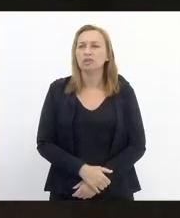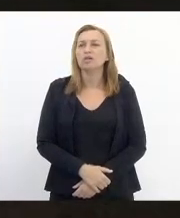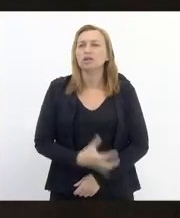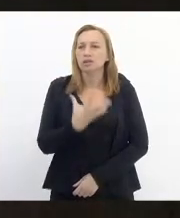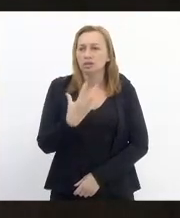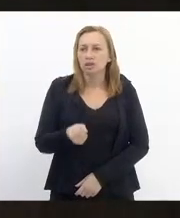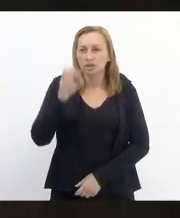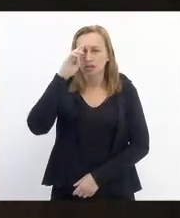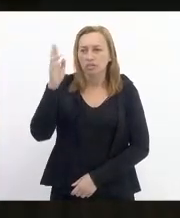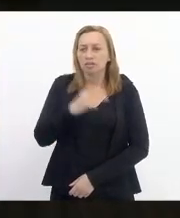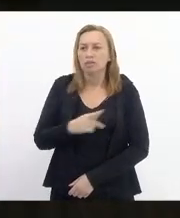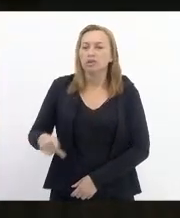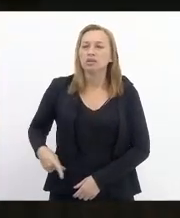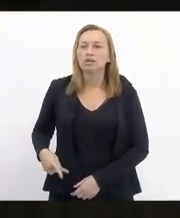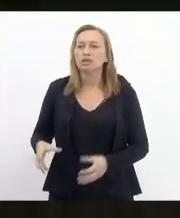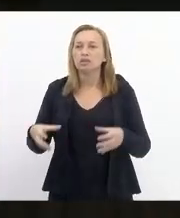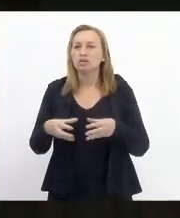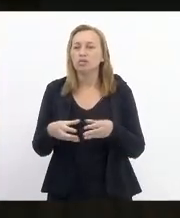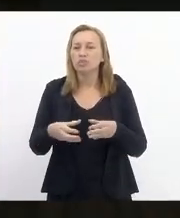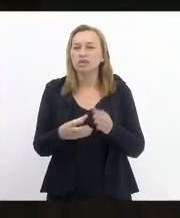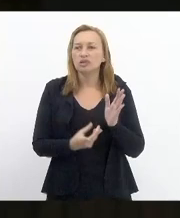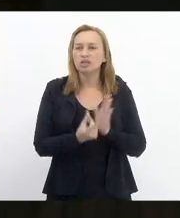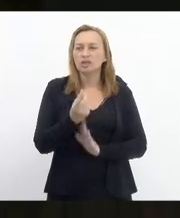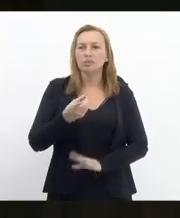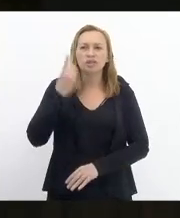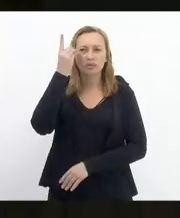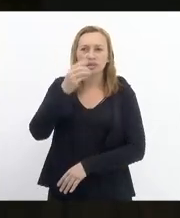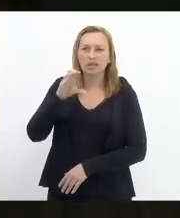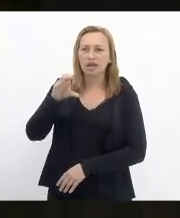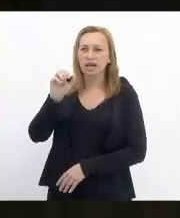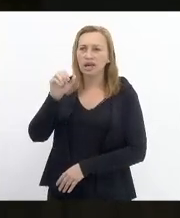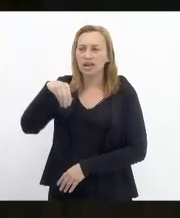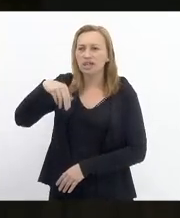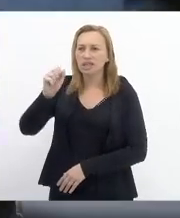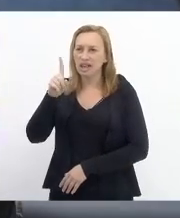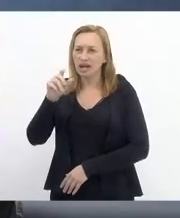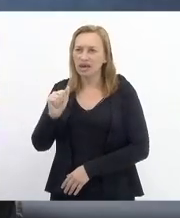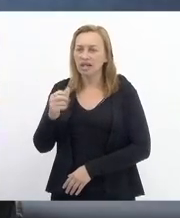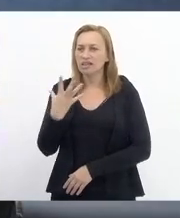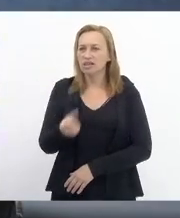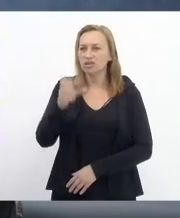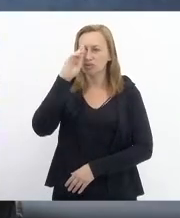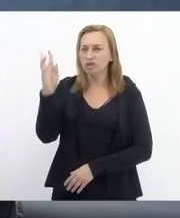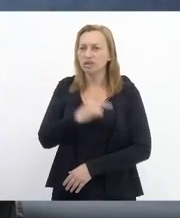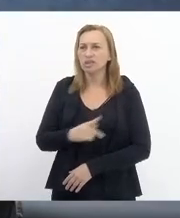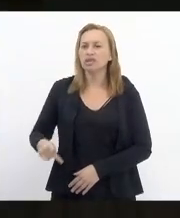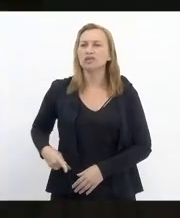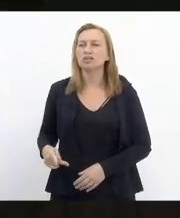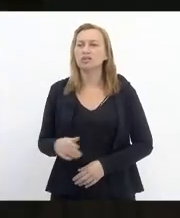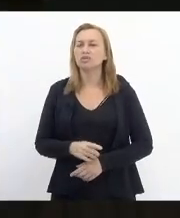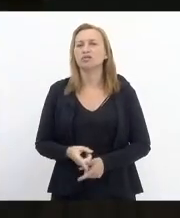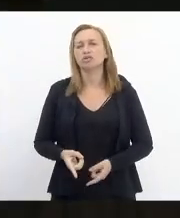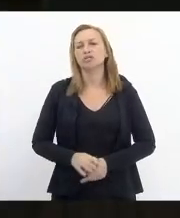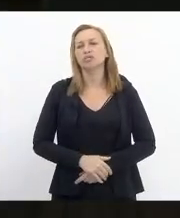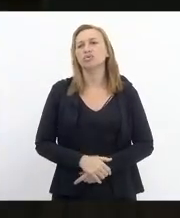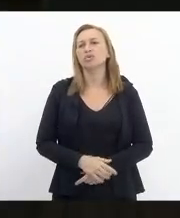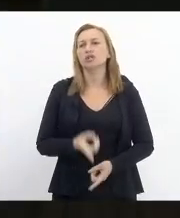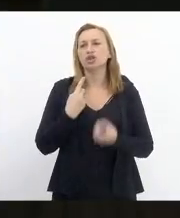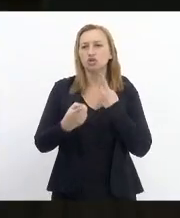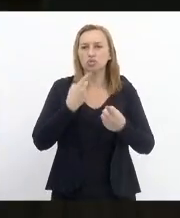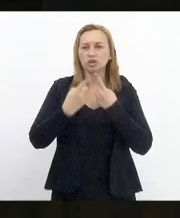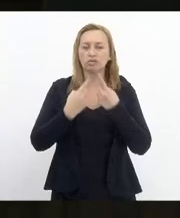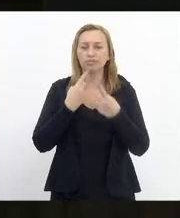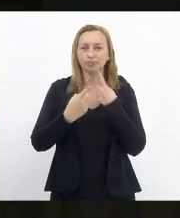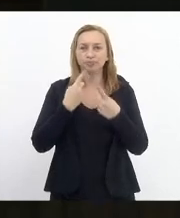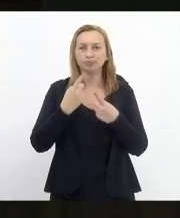Parecer favorável, senhor presidente. Pela Comissão de Orçamento, deputado Márcio Canella. Favorável, senhor presidente. Os pareceres emitidos em